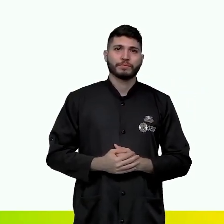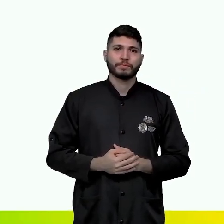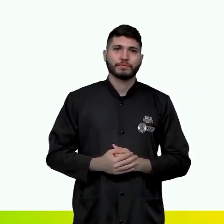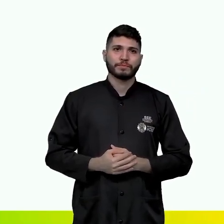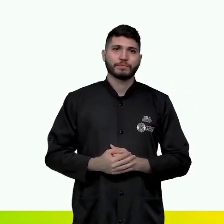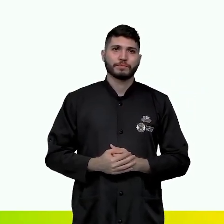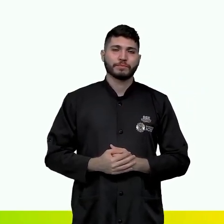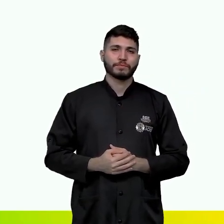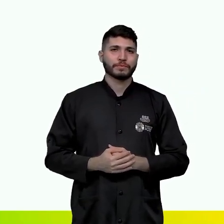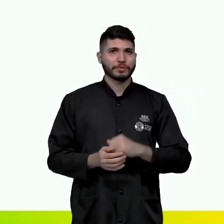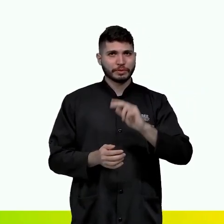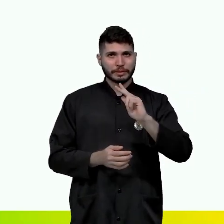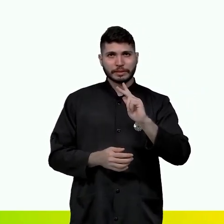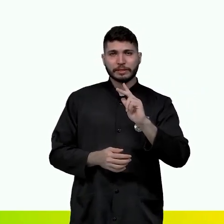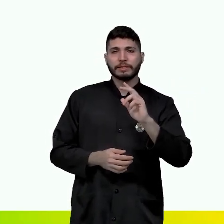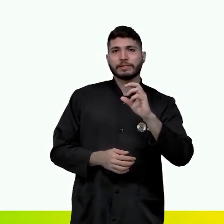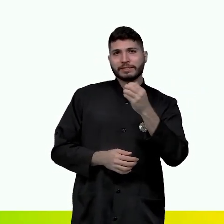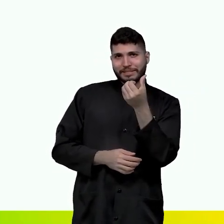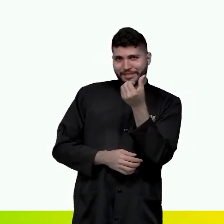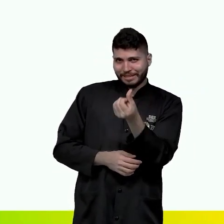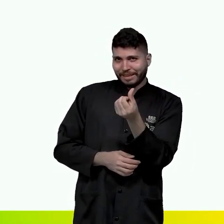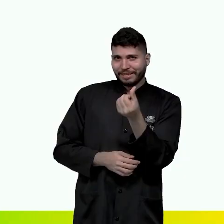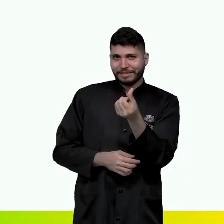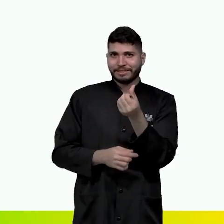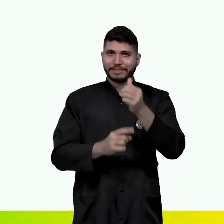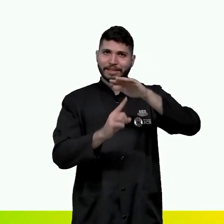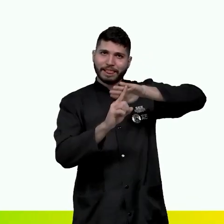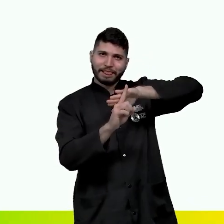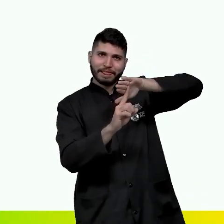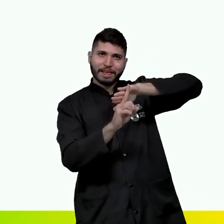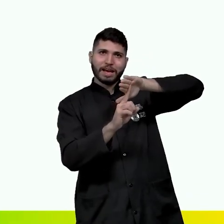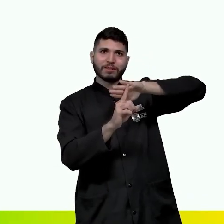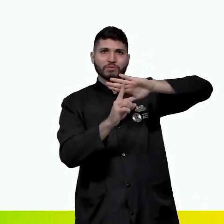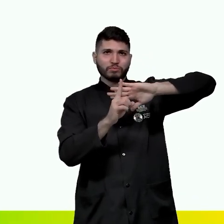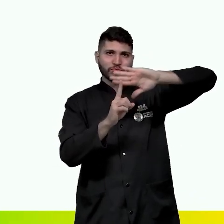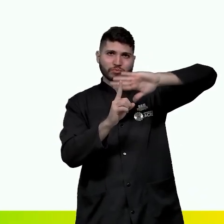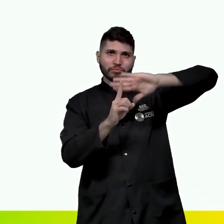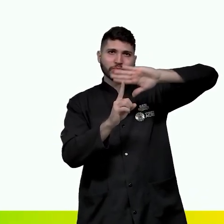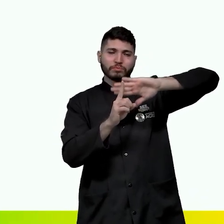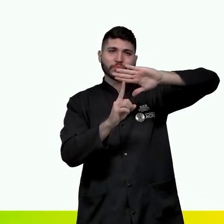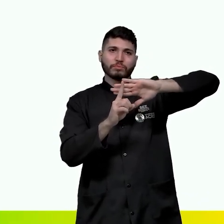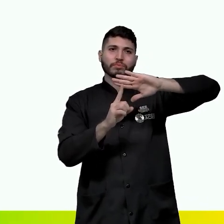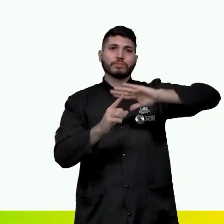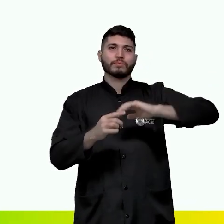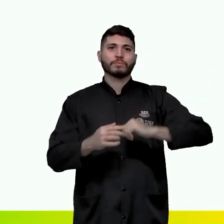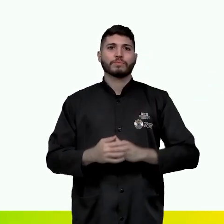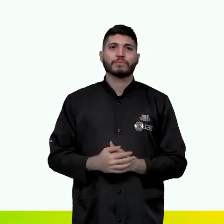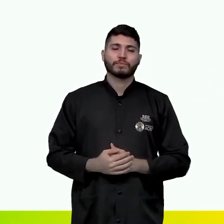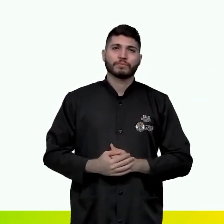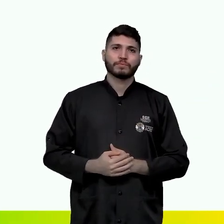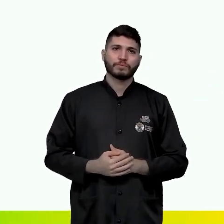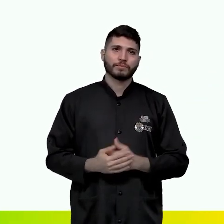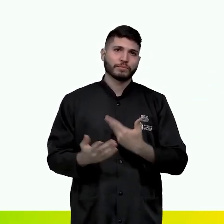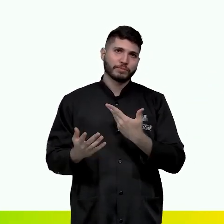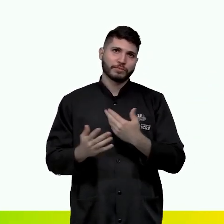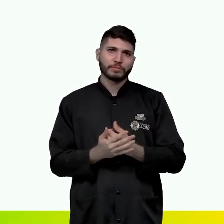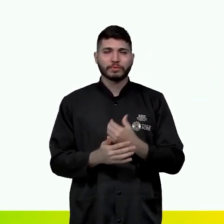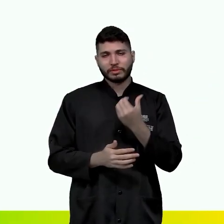hexágonos. É um polígono regular de 6 lados. Nesse caso, aqui não é complicado, porque um hexágono ele pode